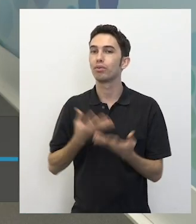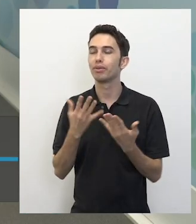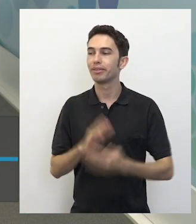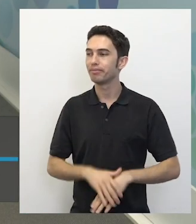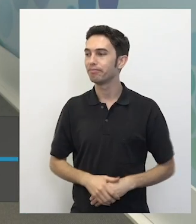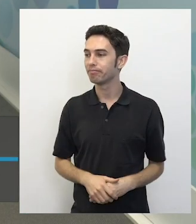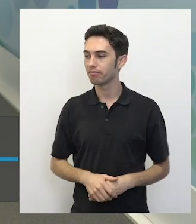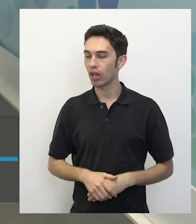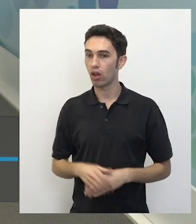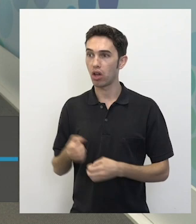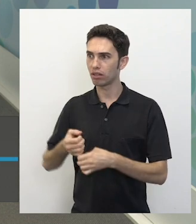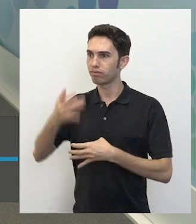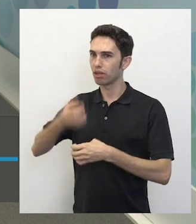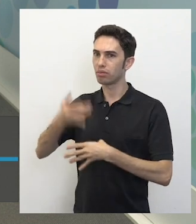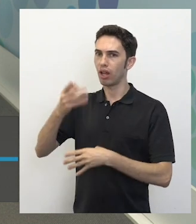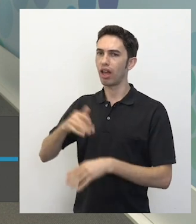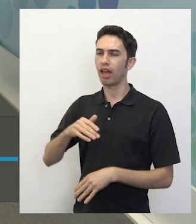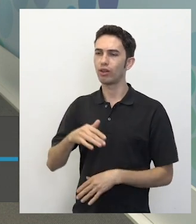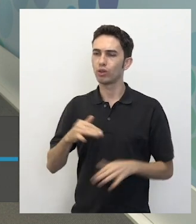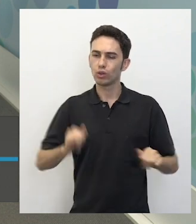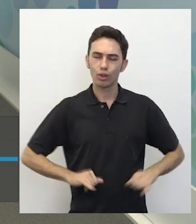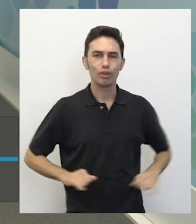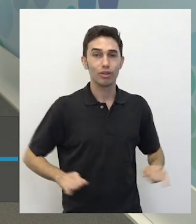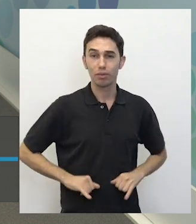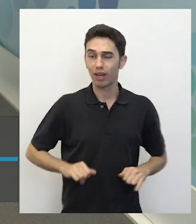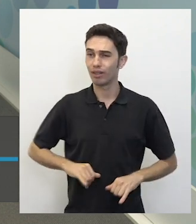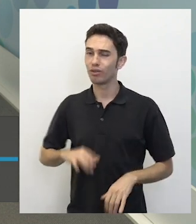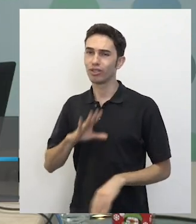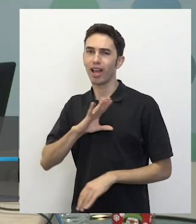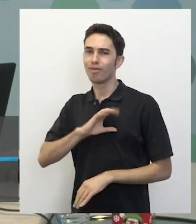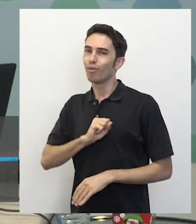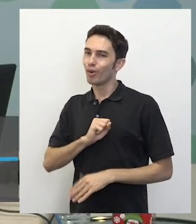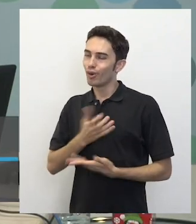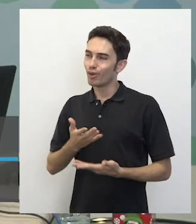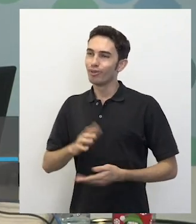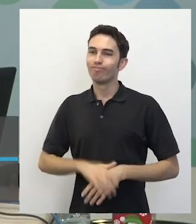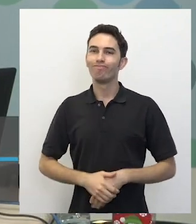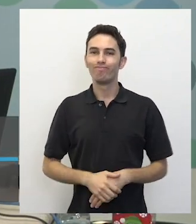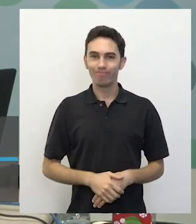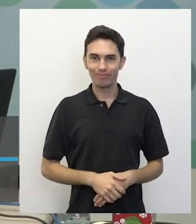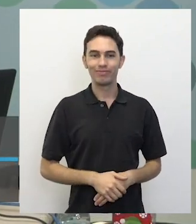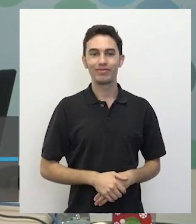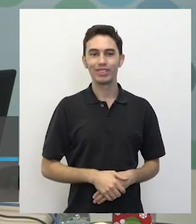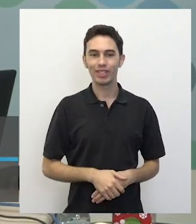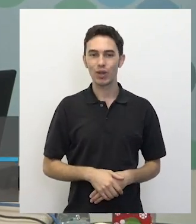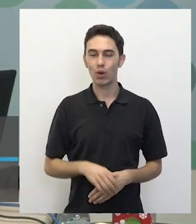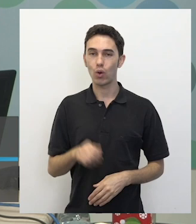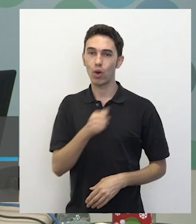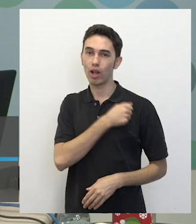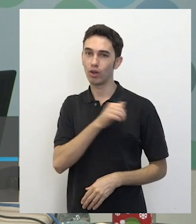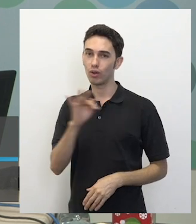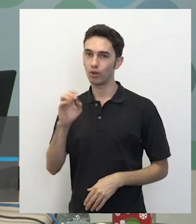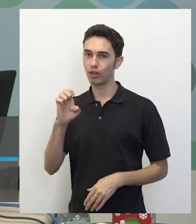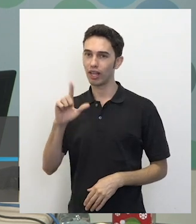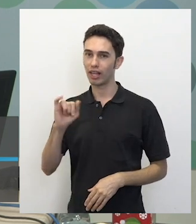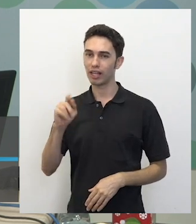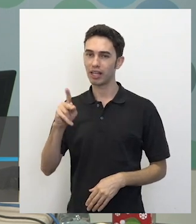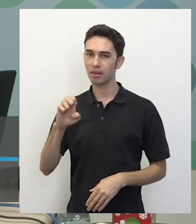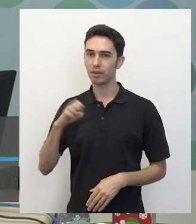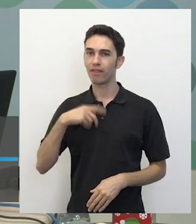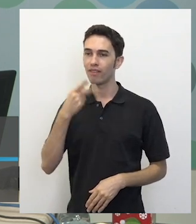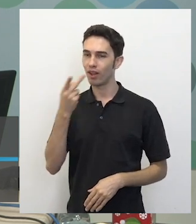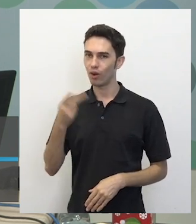que bombou aqui no chat é sofrimento amoroso, grande maioria. Sofrência. Sofrência, o aluno Felipe, da professora Cláudia, falou